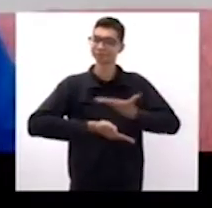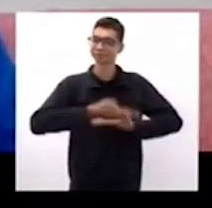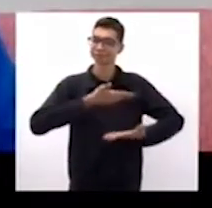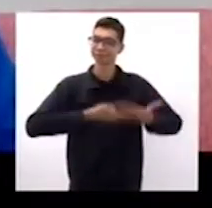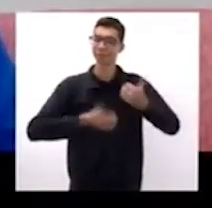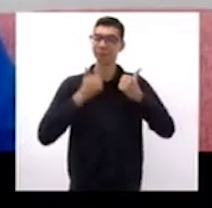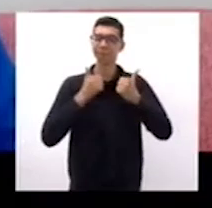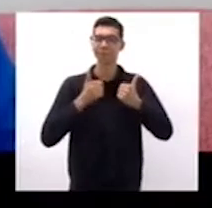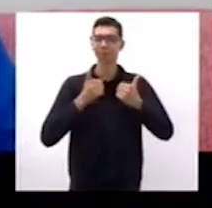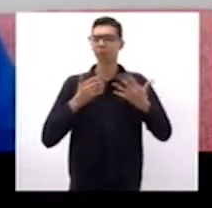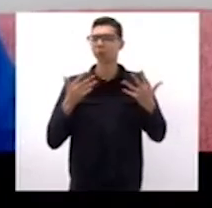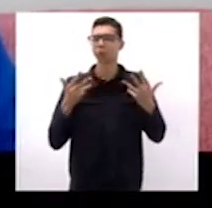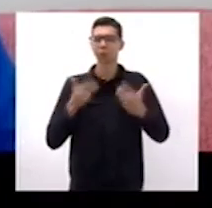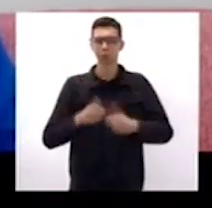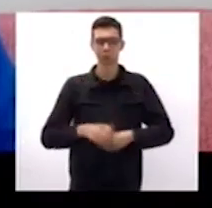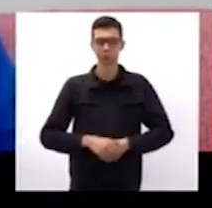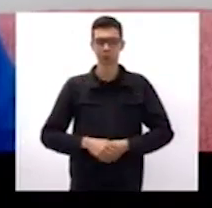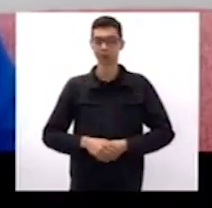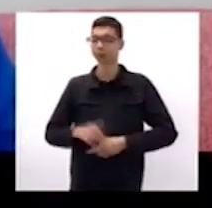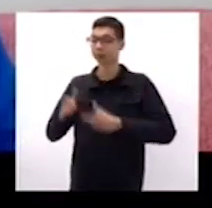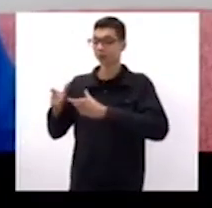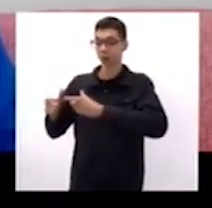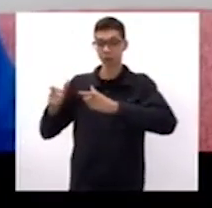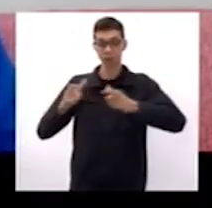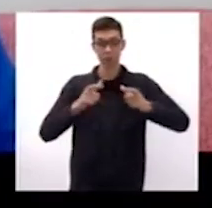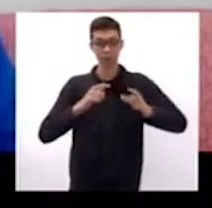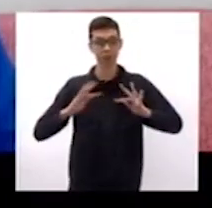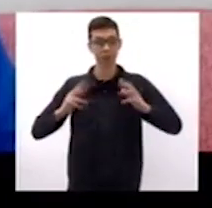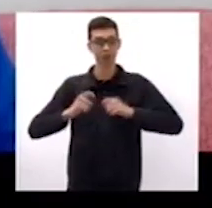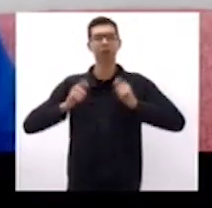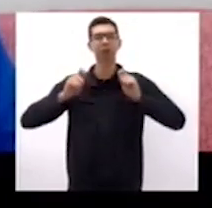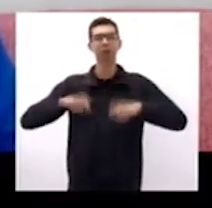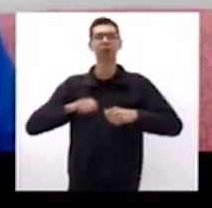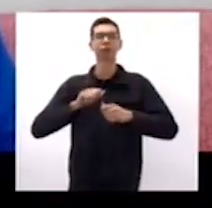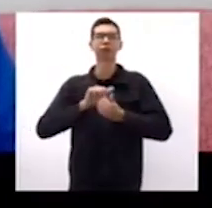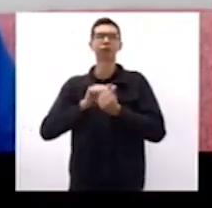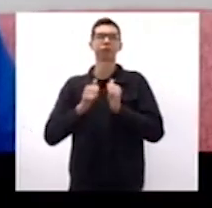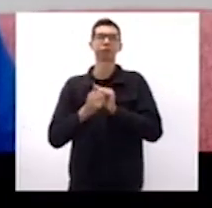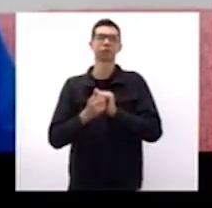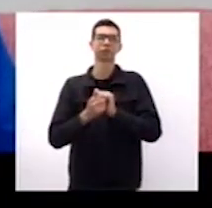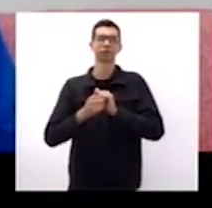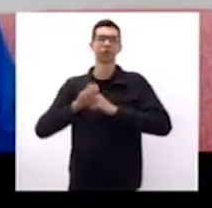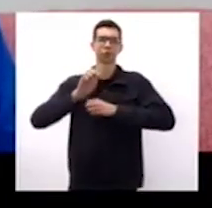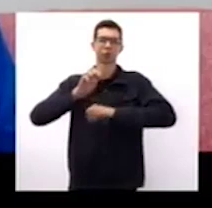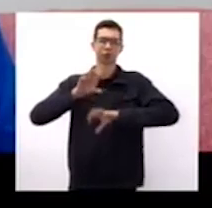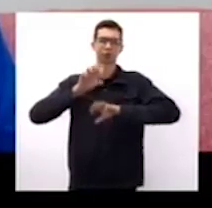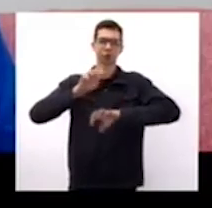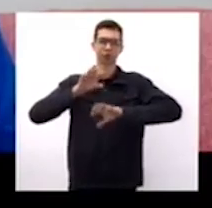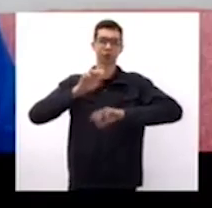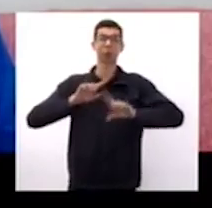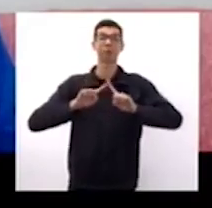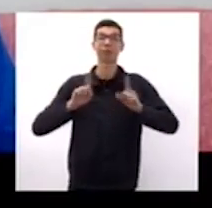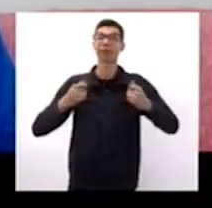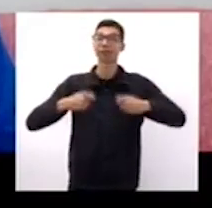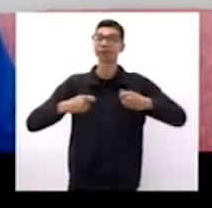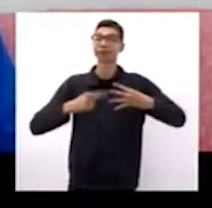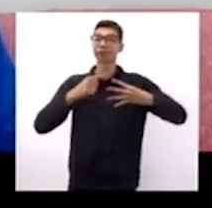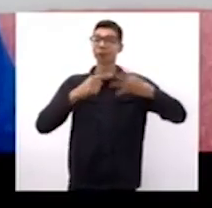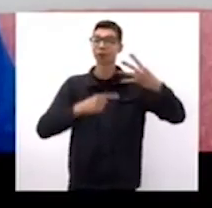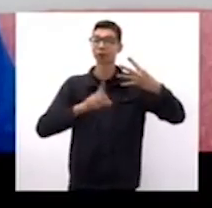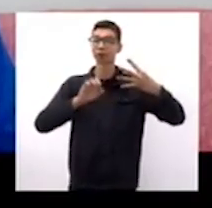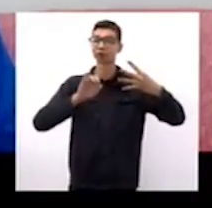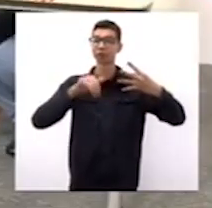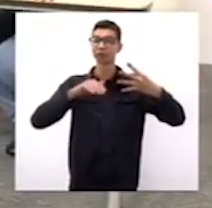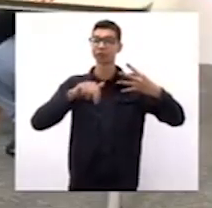todos. Todo ambiente pode ser transformado num ambiente educacional, desde que ele tenha essas 4